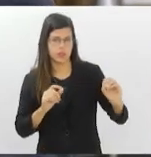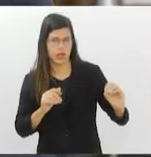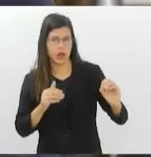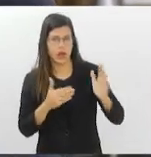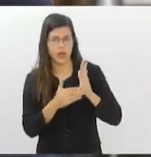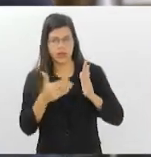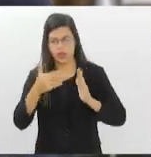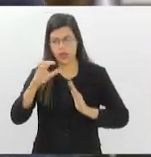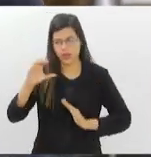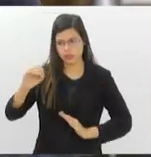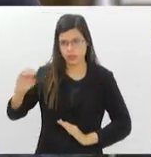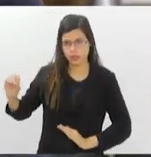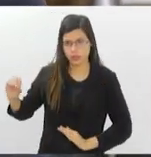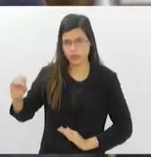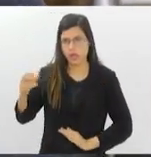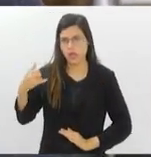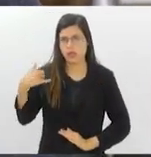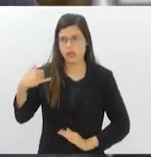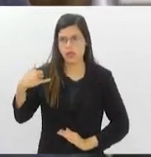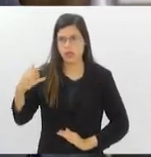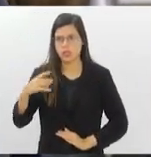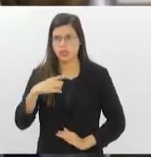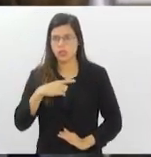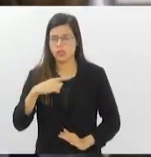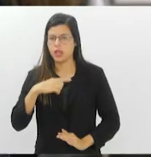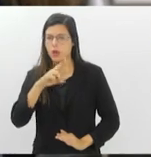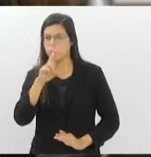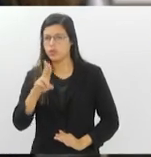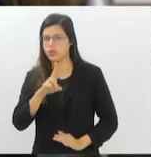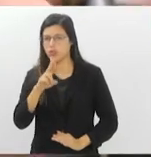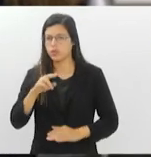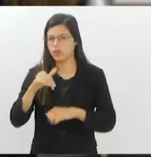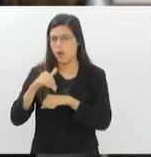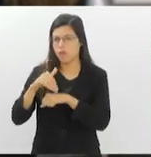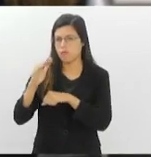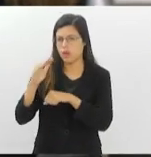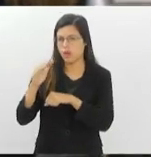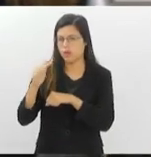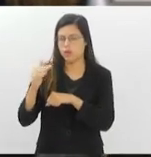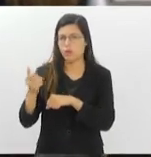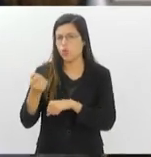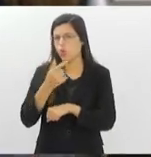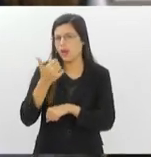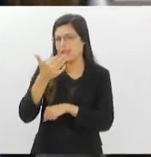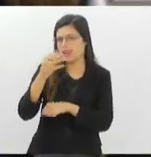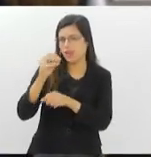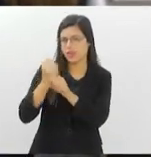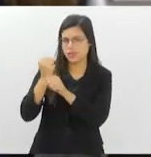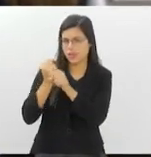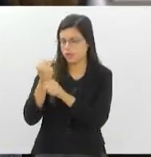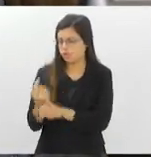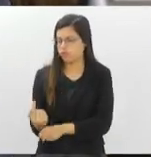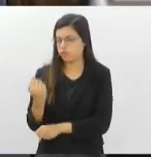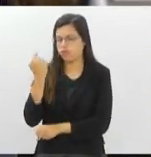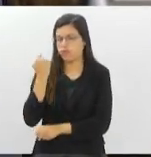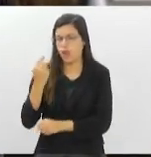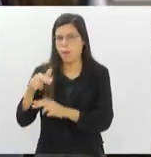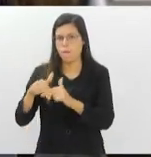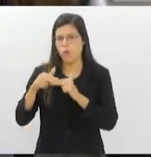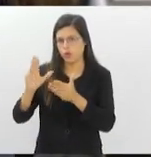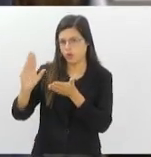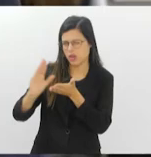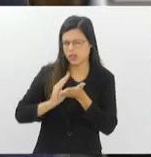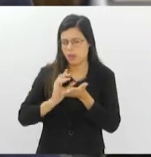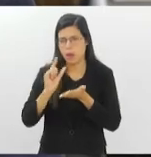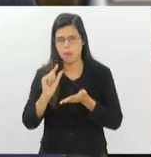anos eu tenho de fato uma utilização maior do que eu tinha há 10 anos atrás por isso eu tô ganhando menos são essas